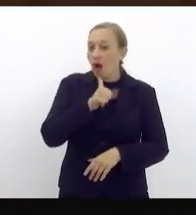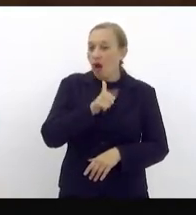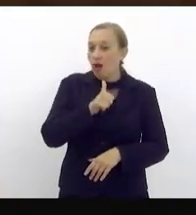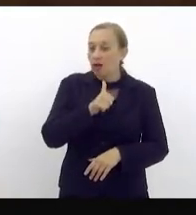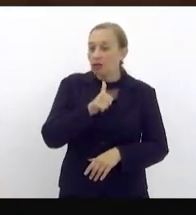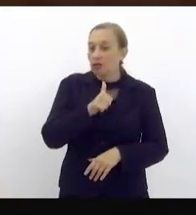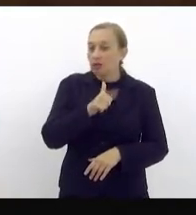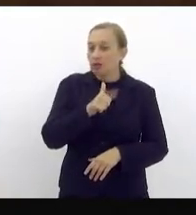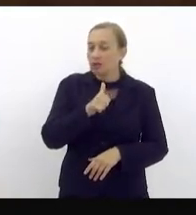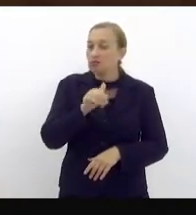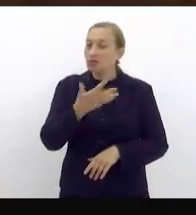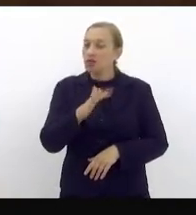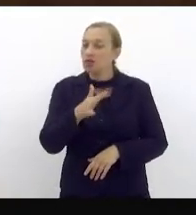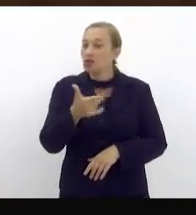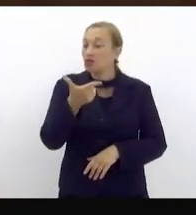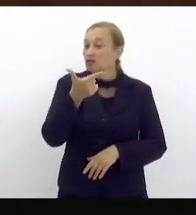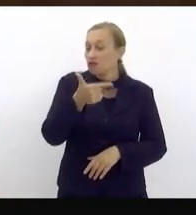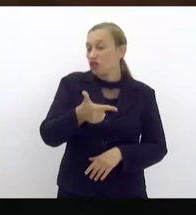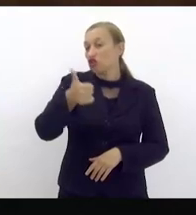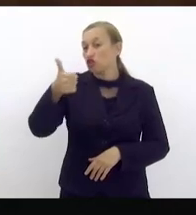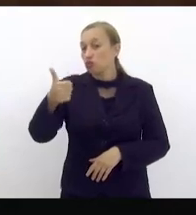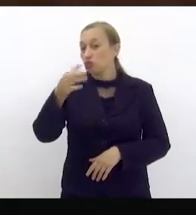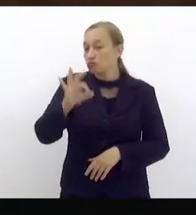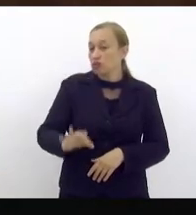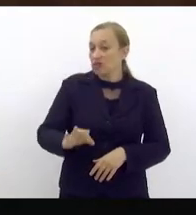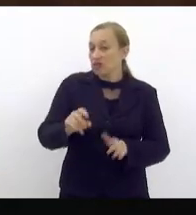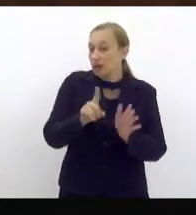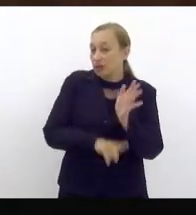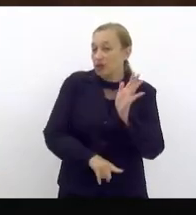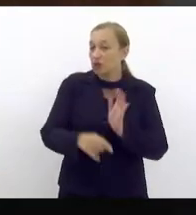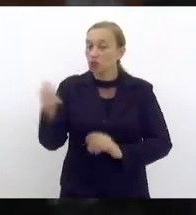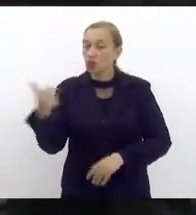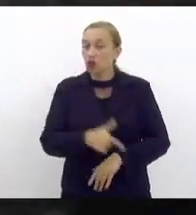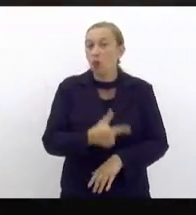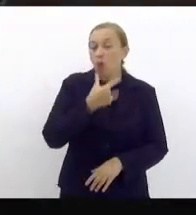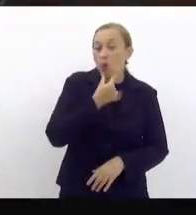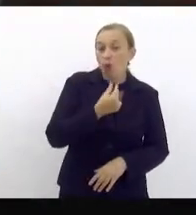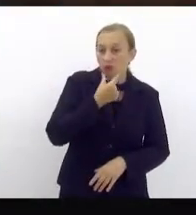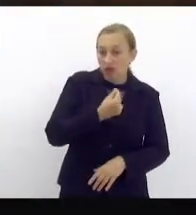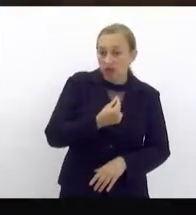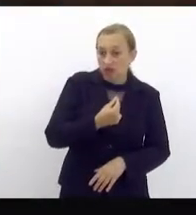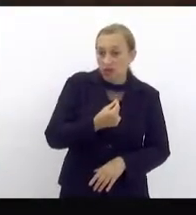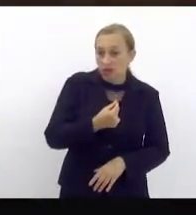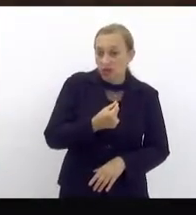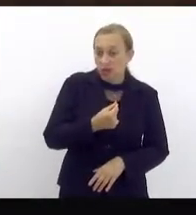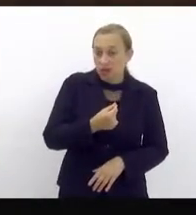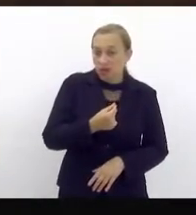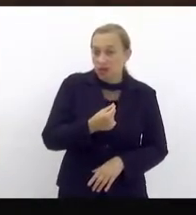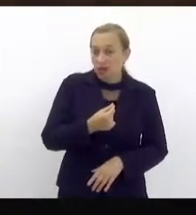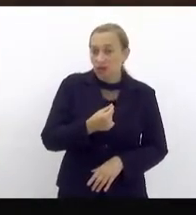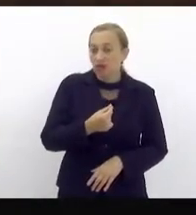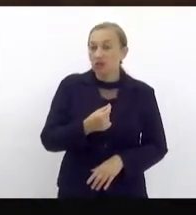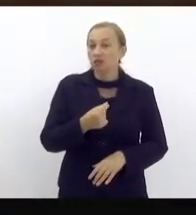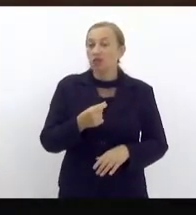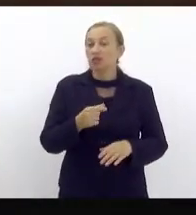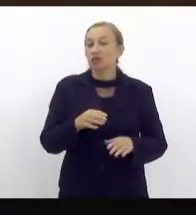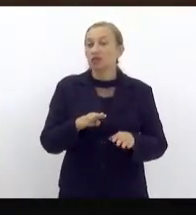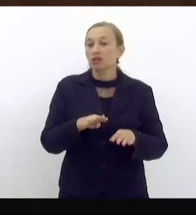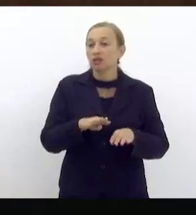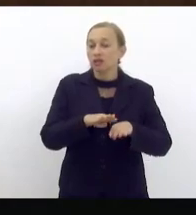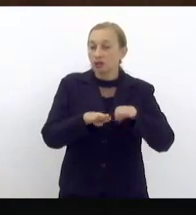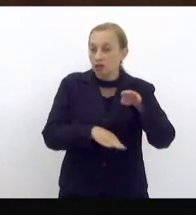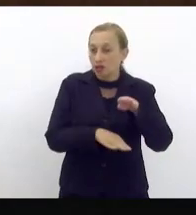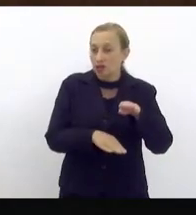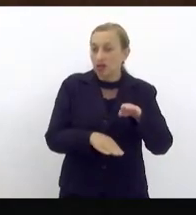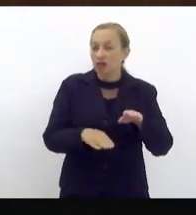ganhavam em média 21% a menos do que os homens a disparidade salarial senhora Presidente